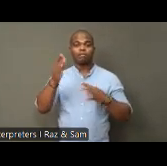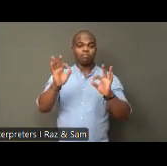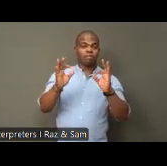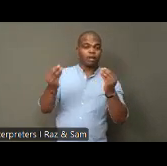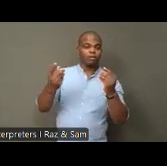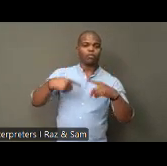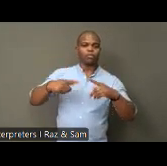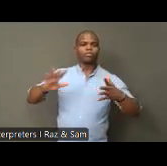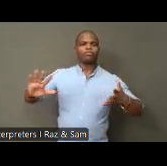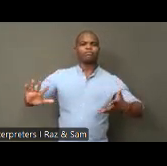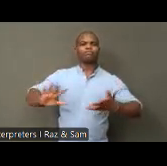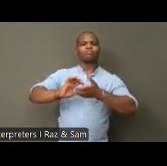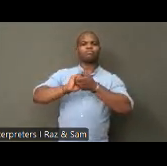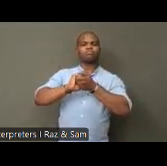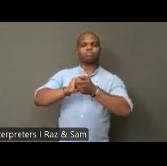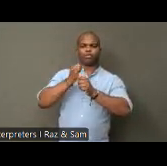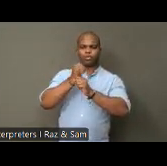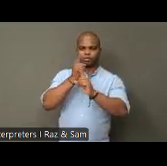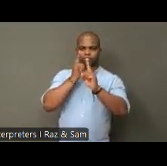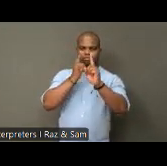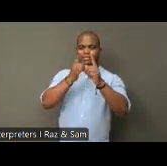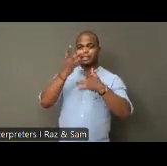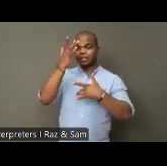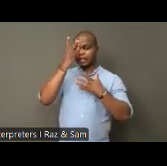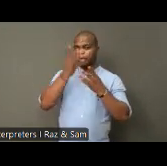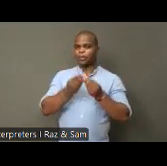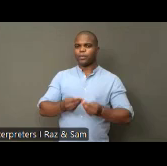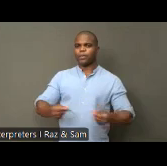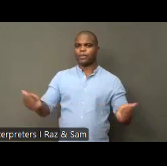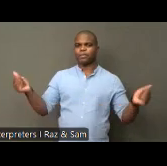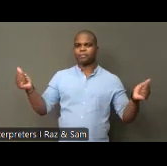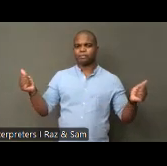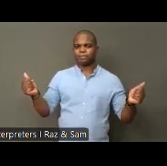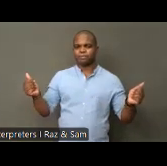por um futuro livre de doença para todos.